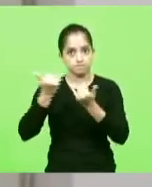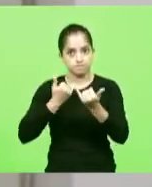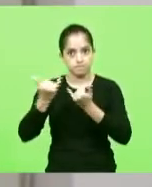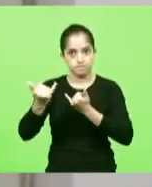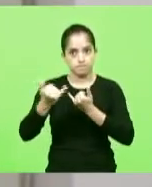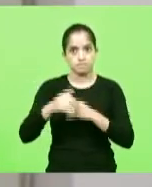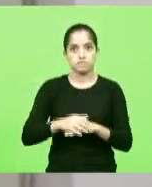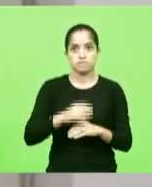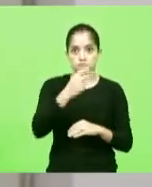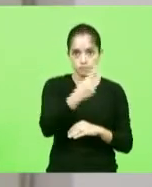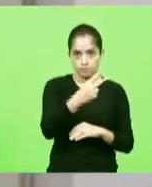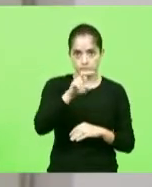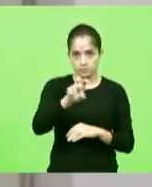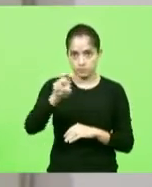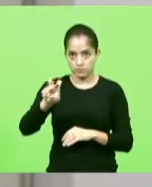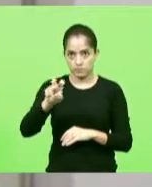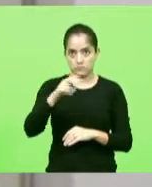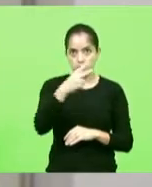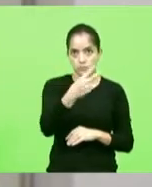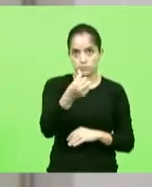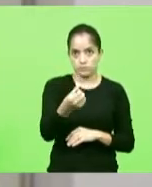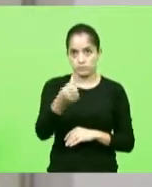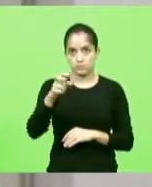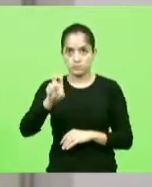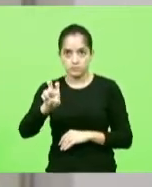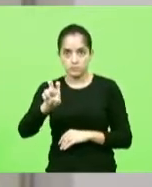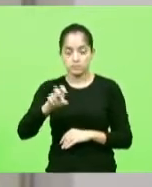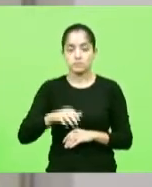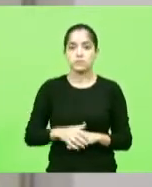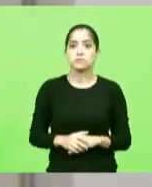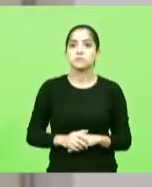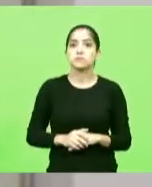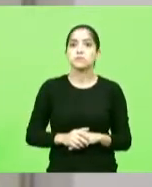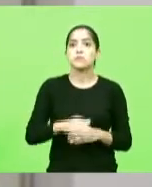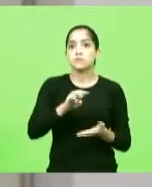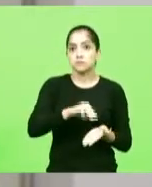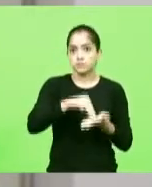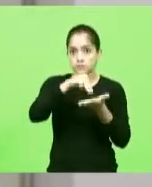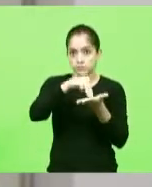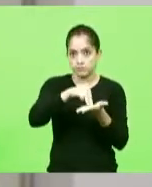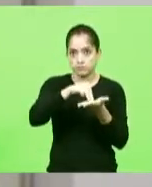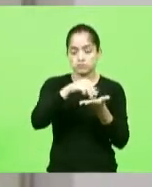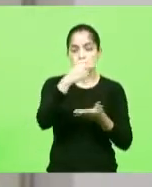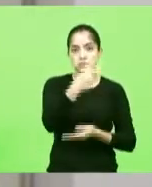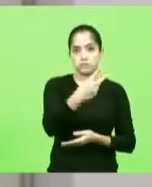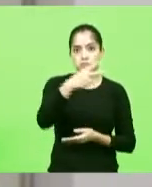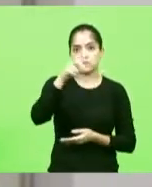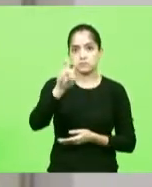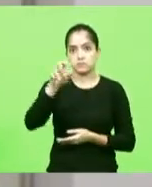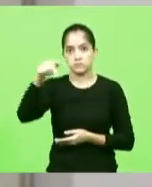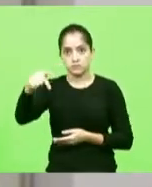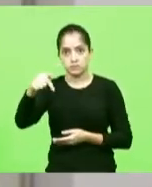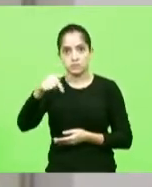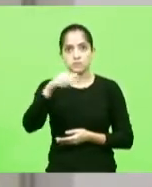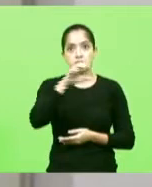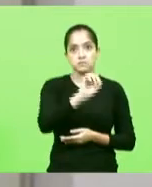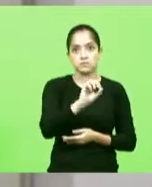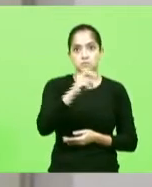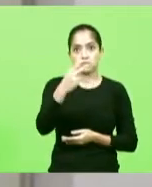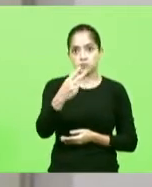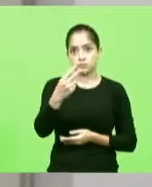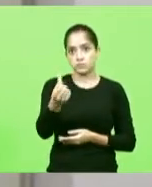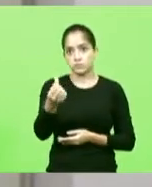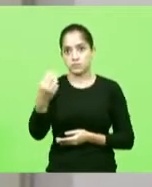números 255 a 265, barra 2021. As moções números 257 a 0263,